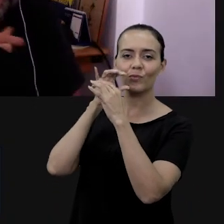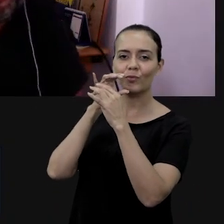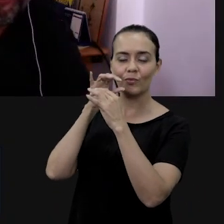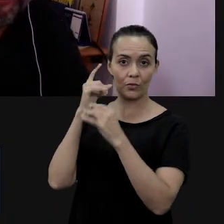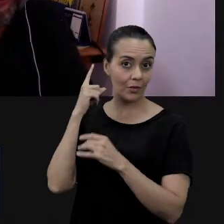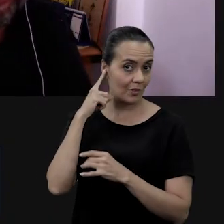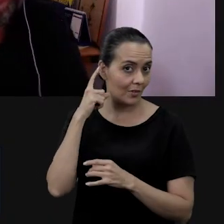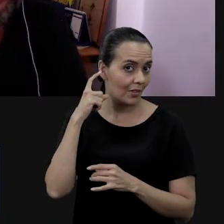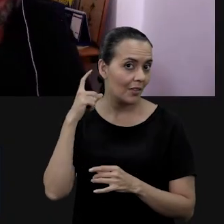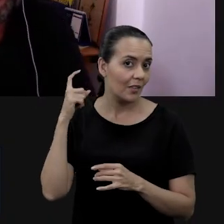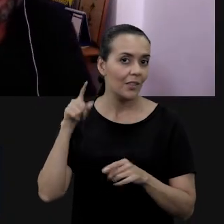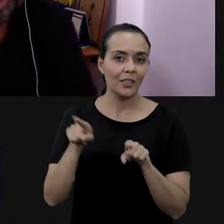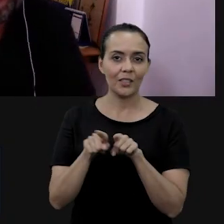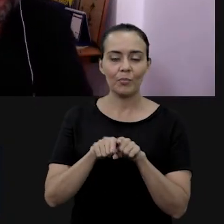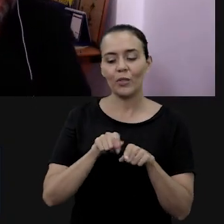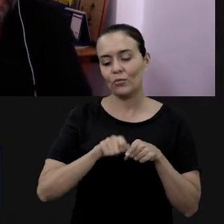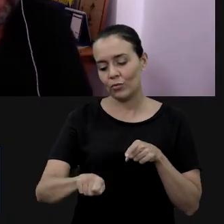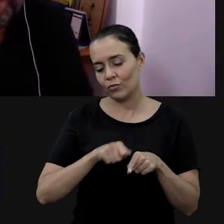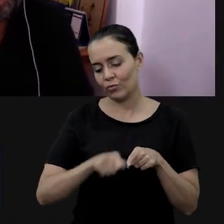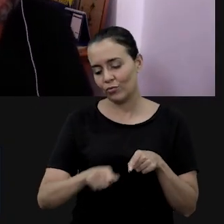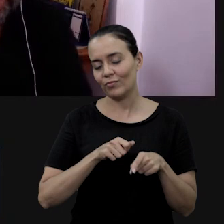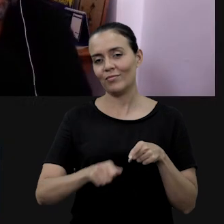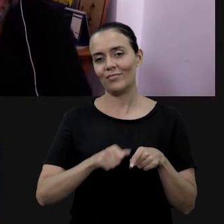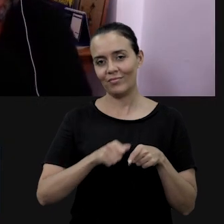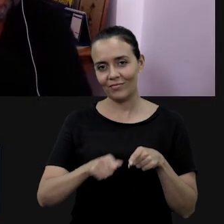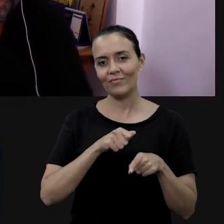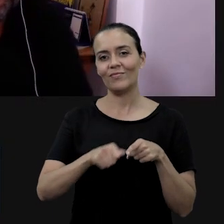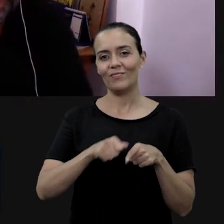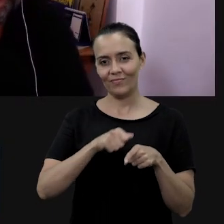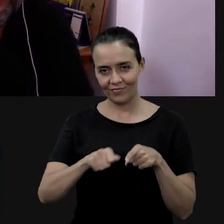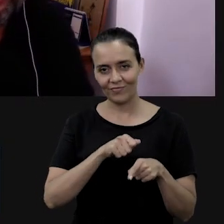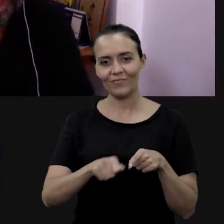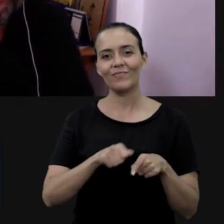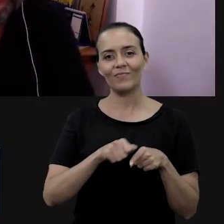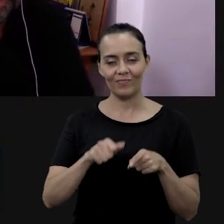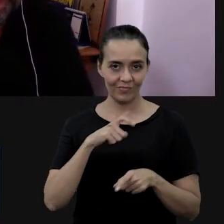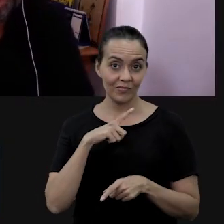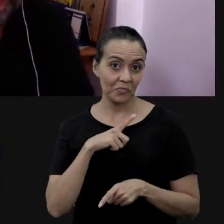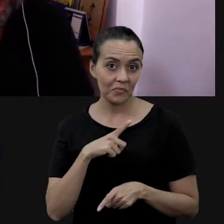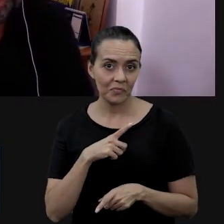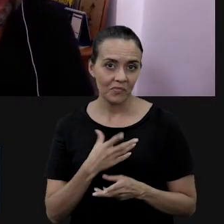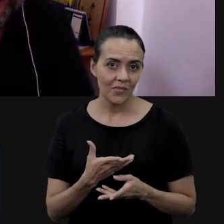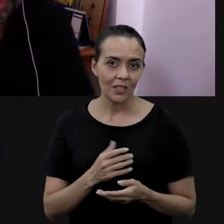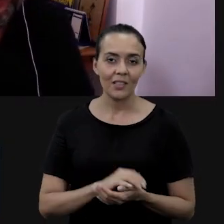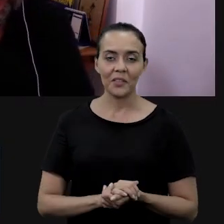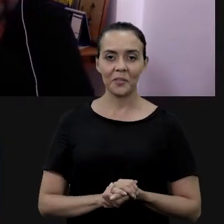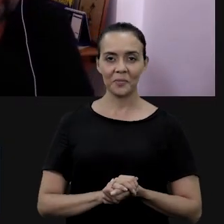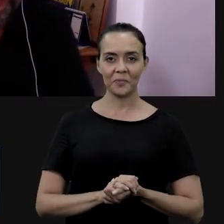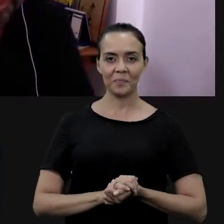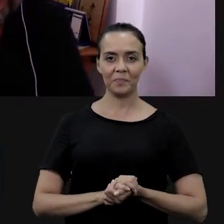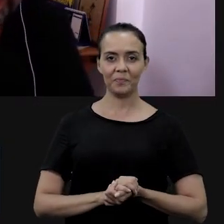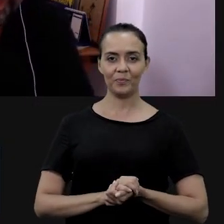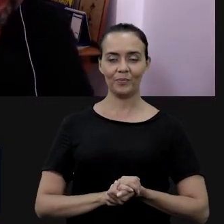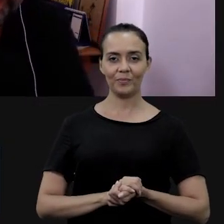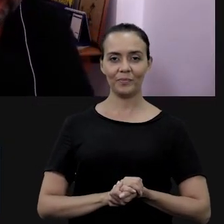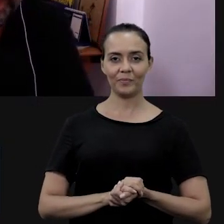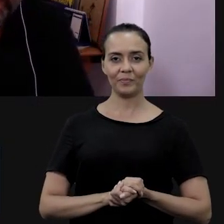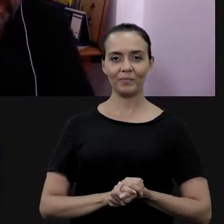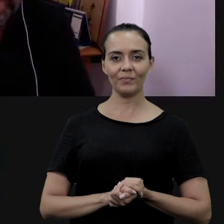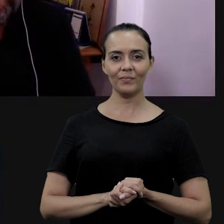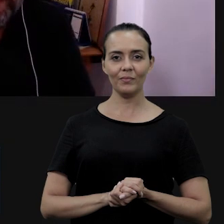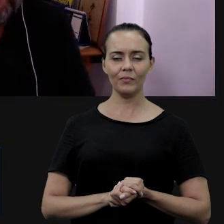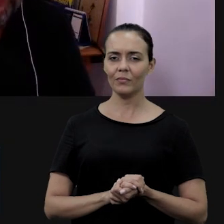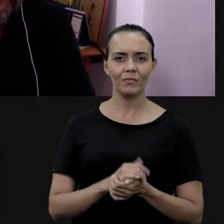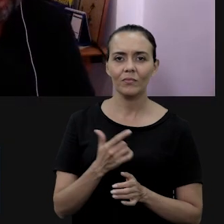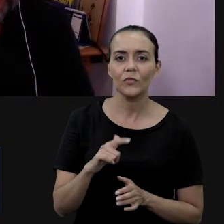caso, e o reco-reco ali que ele usa do outro, chacoalhando ali, clac, clac, clac, clac, clac, clac. Aquilo é ótimo.